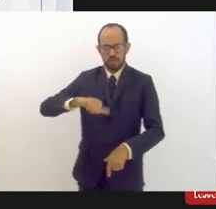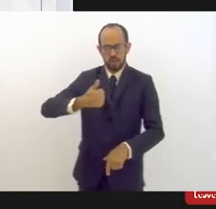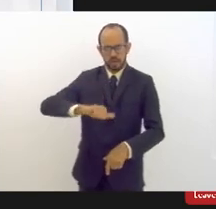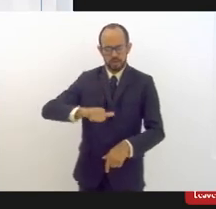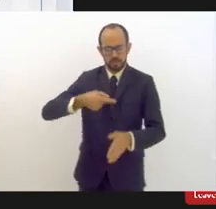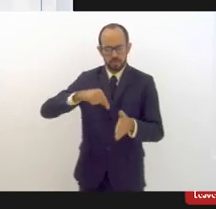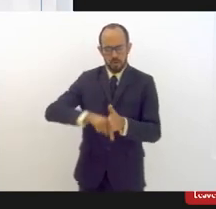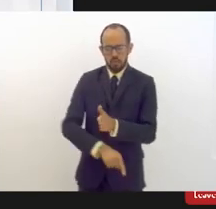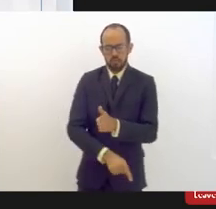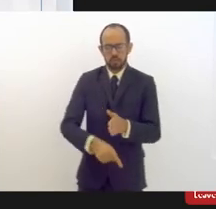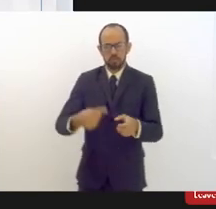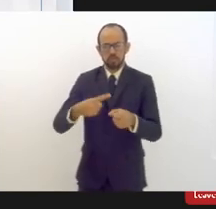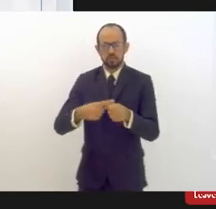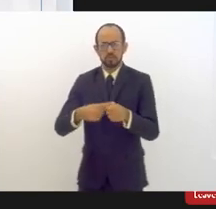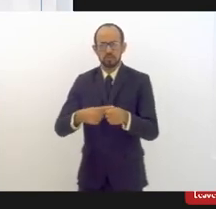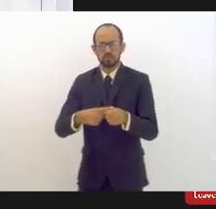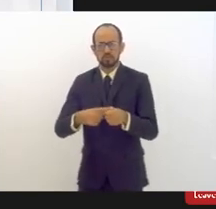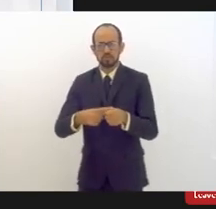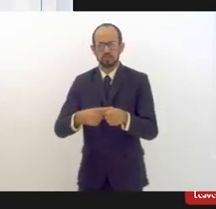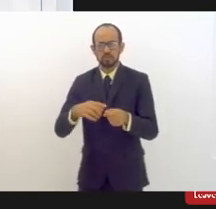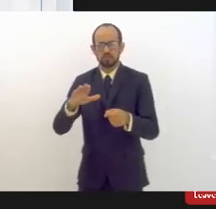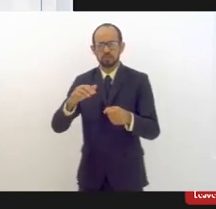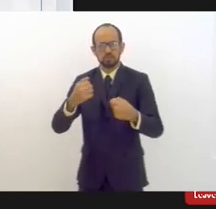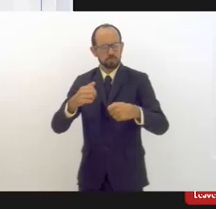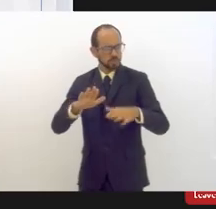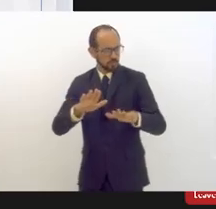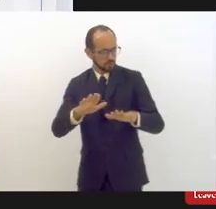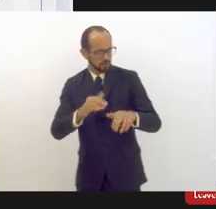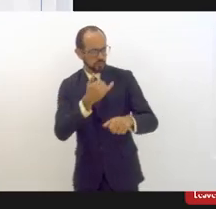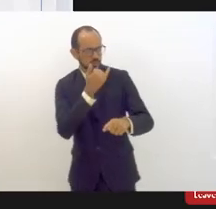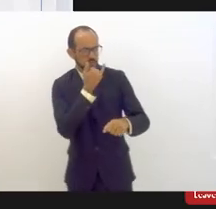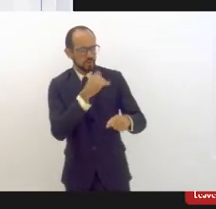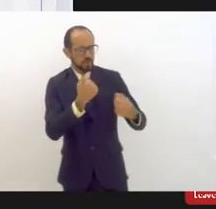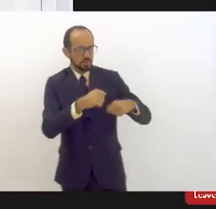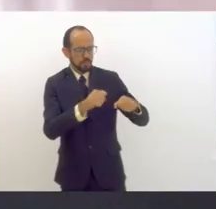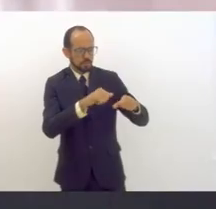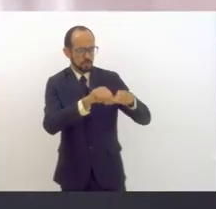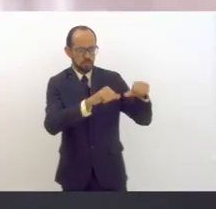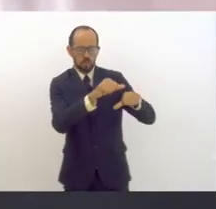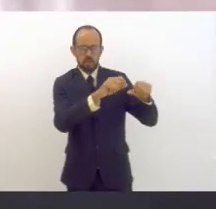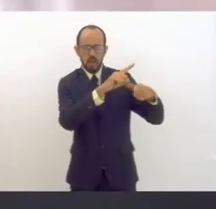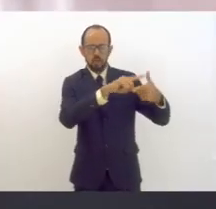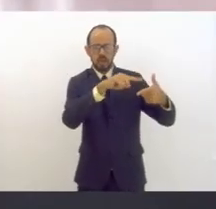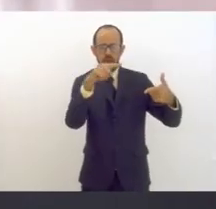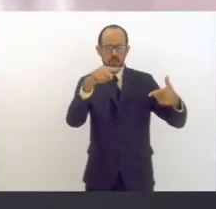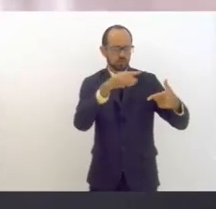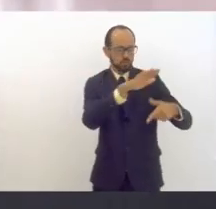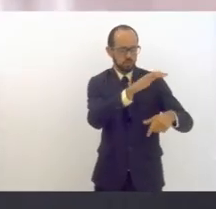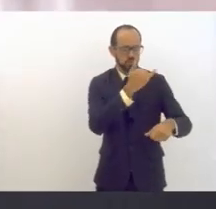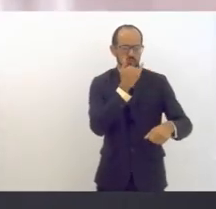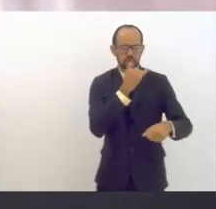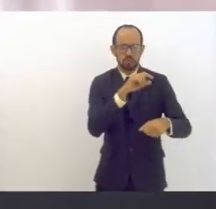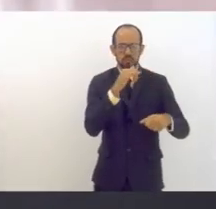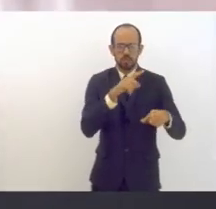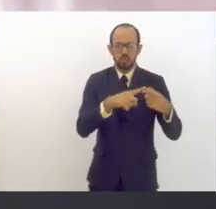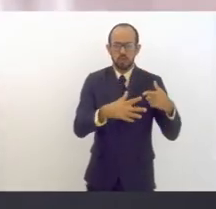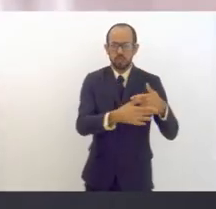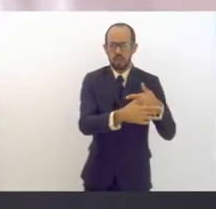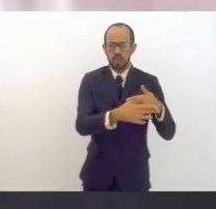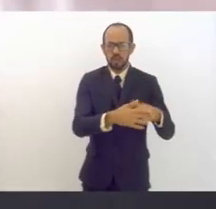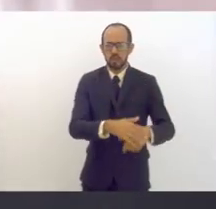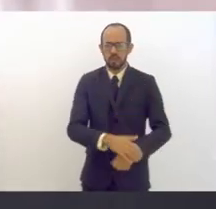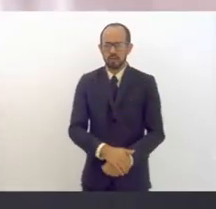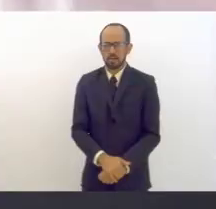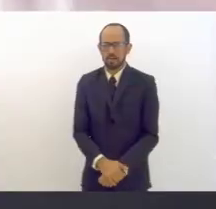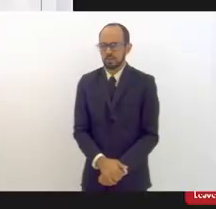por municípios. Tem, né, que mudar o gráfico. Então, tem que mudar o gráfico para a gente poder acompanhar o que você está falando. Desculpa interromper. Não,